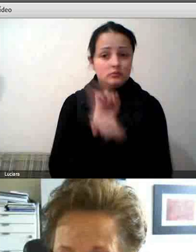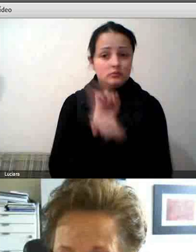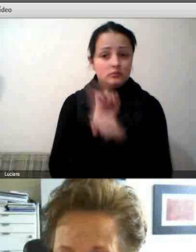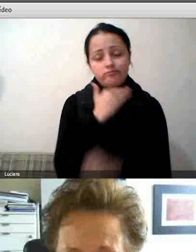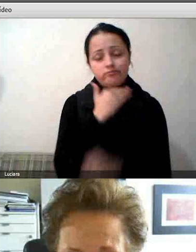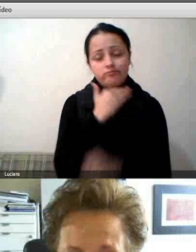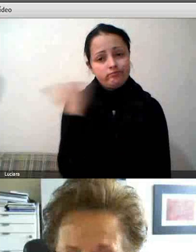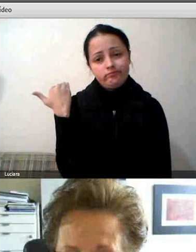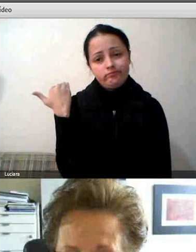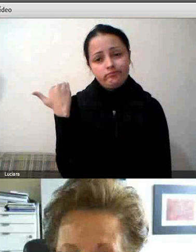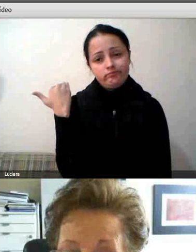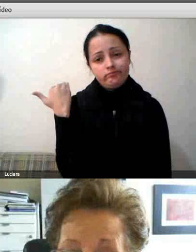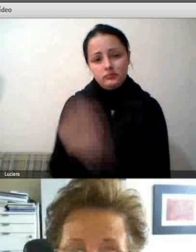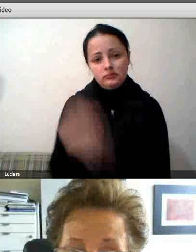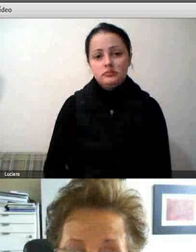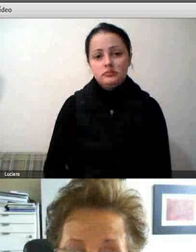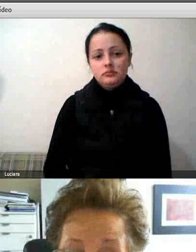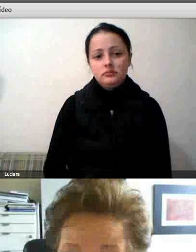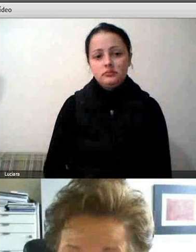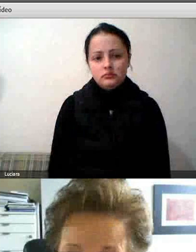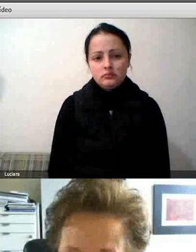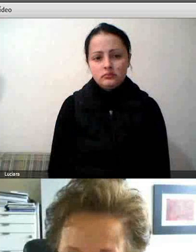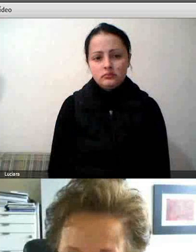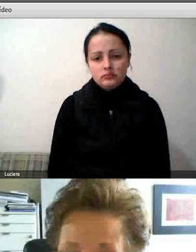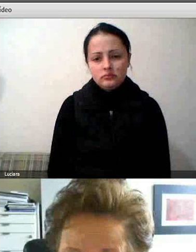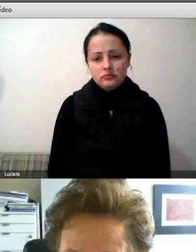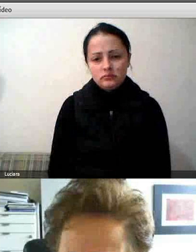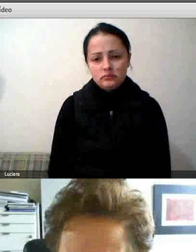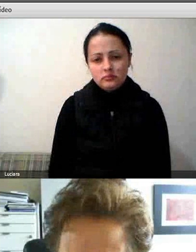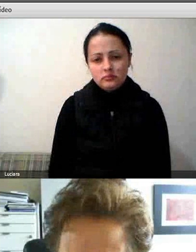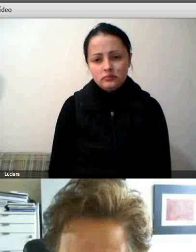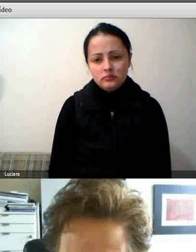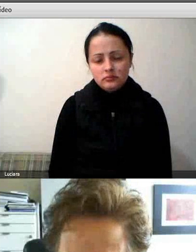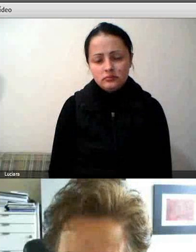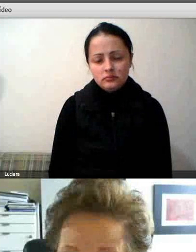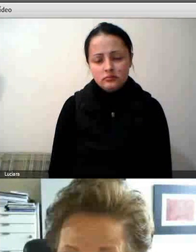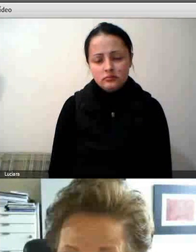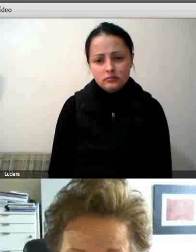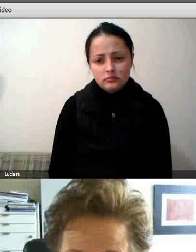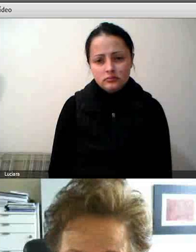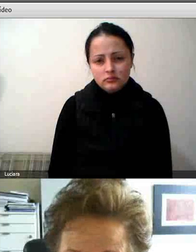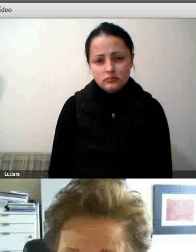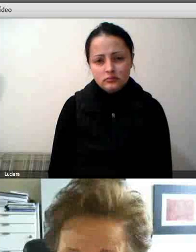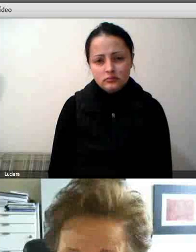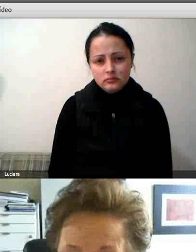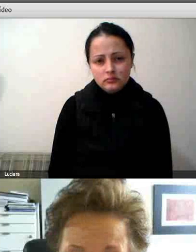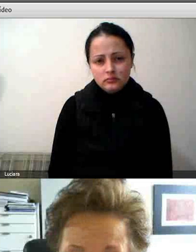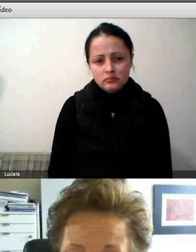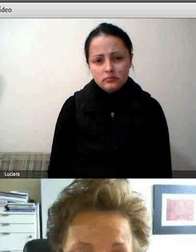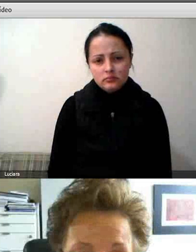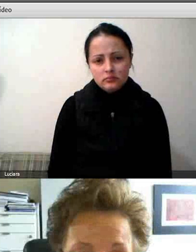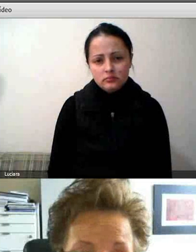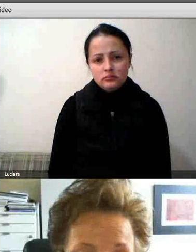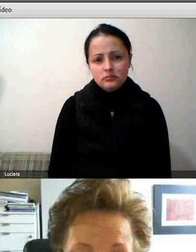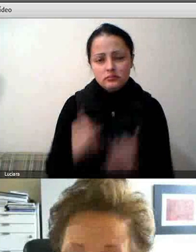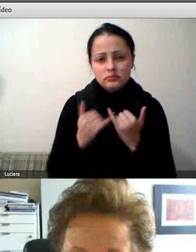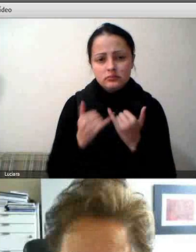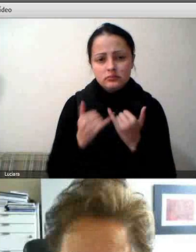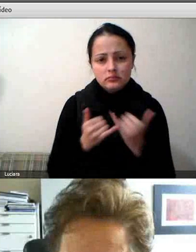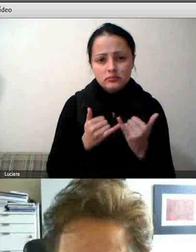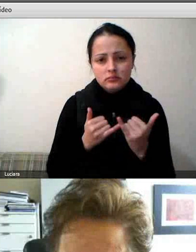Então, o nosso cérebro é essa usina de energia fantástica durante a